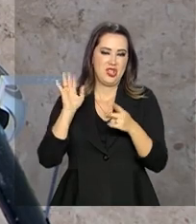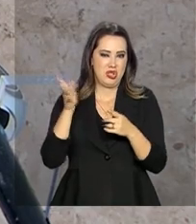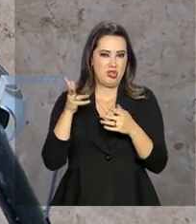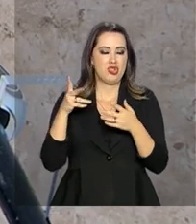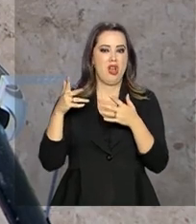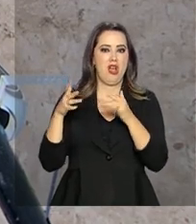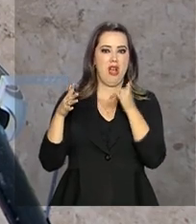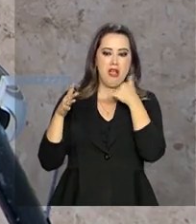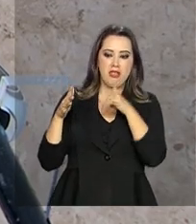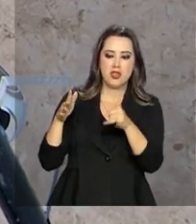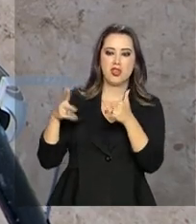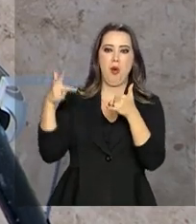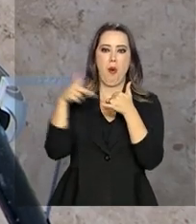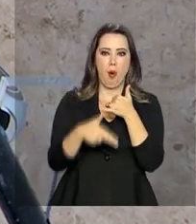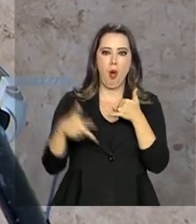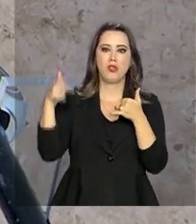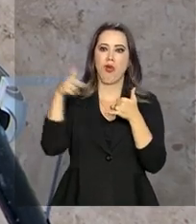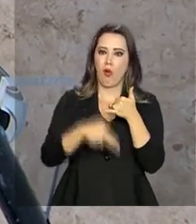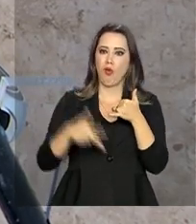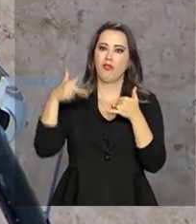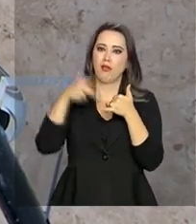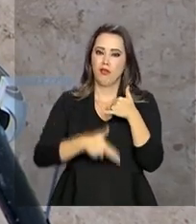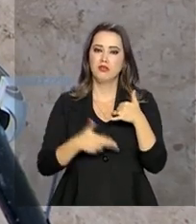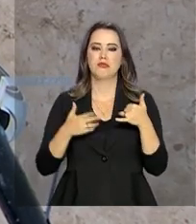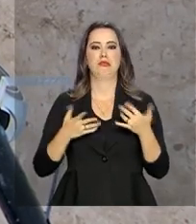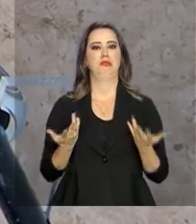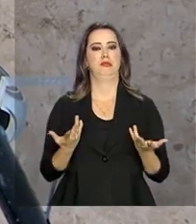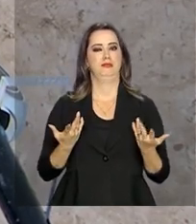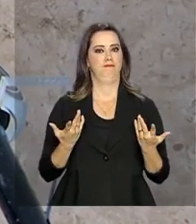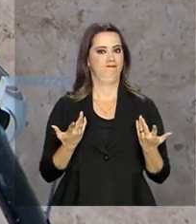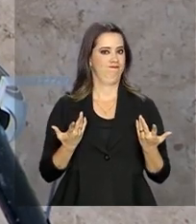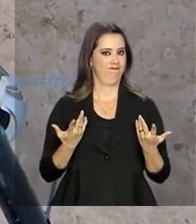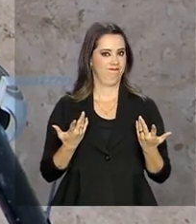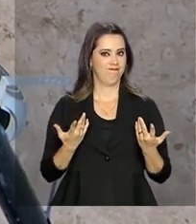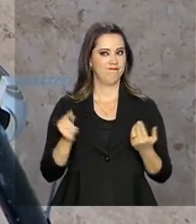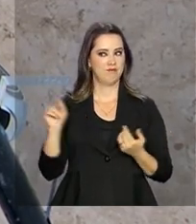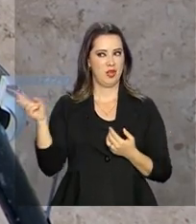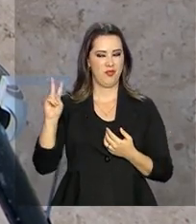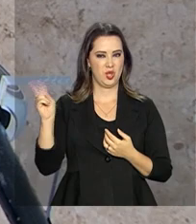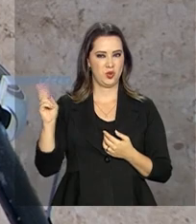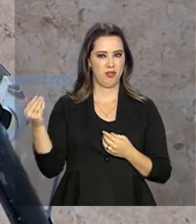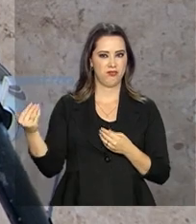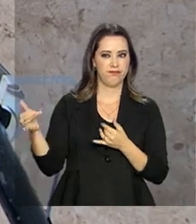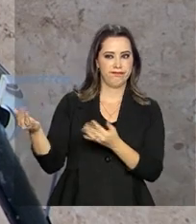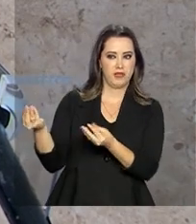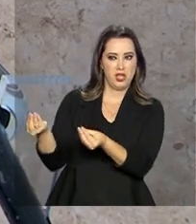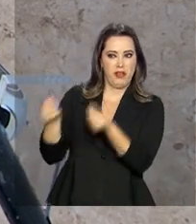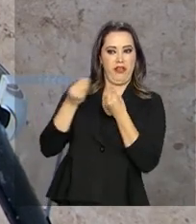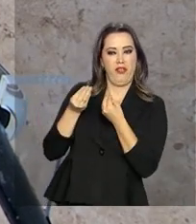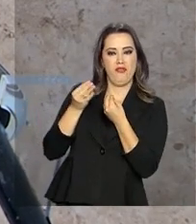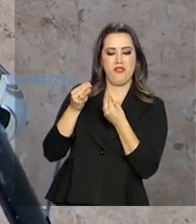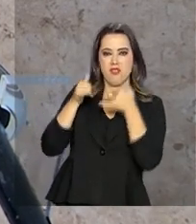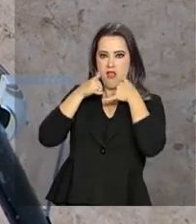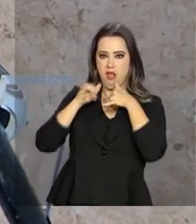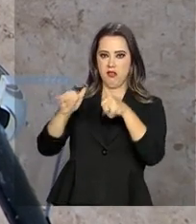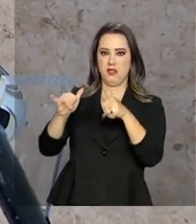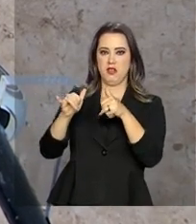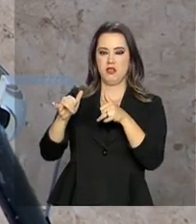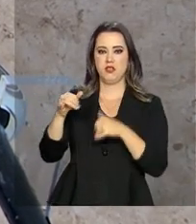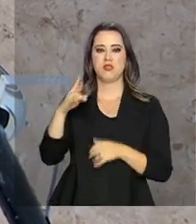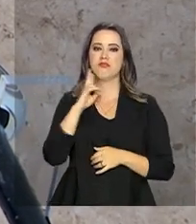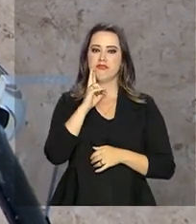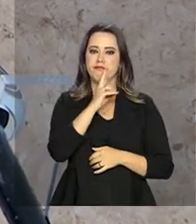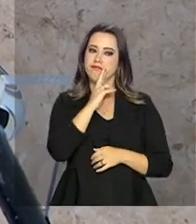sido tem havido muitas muitas interrupções ela a qualquer momento no